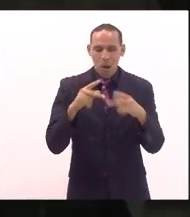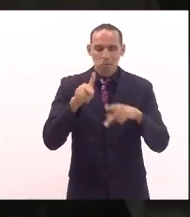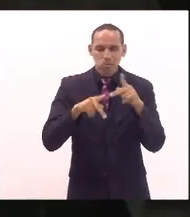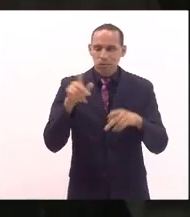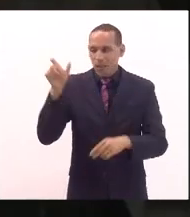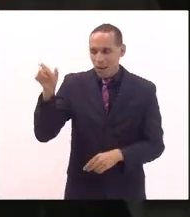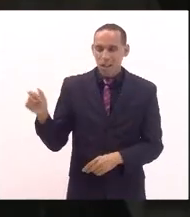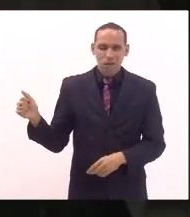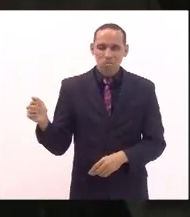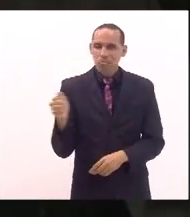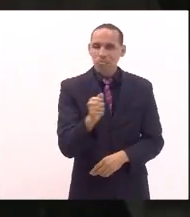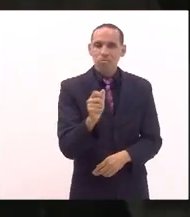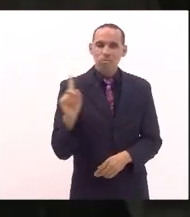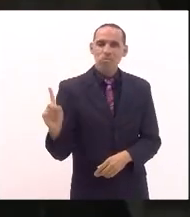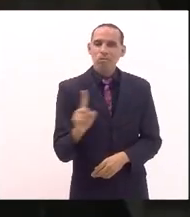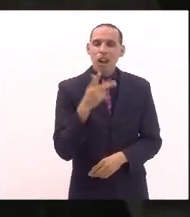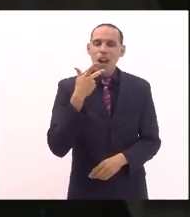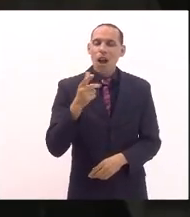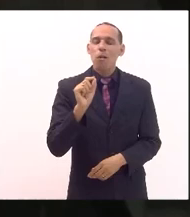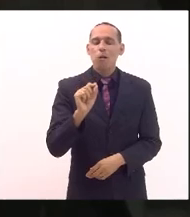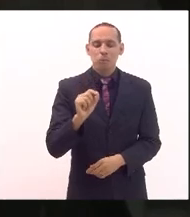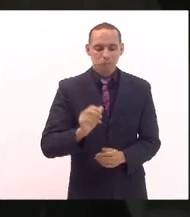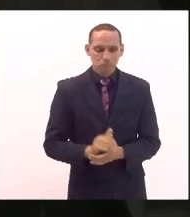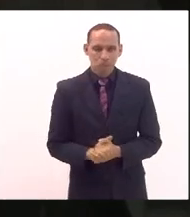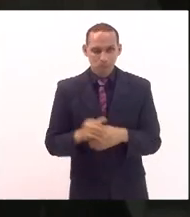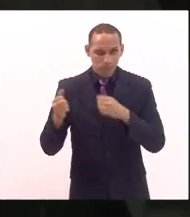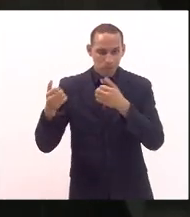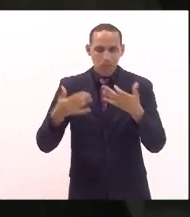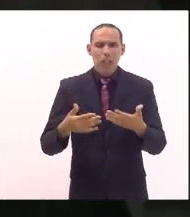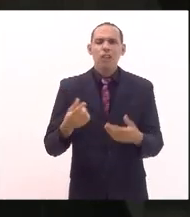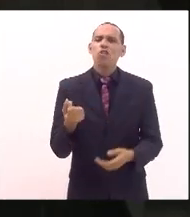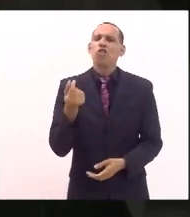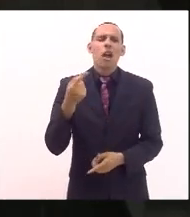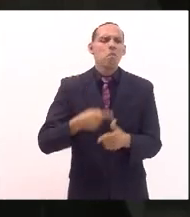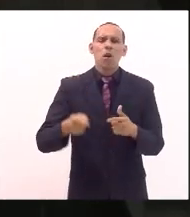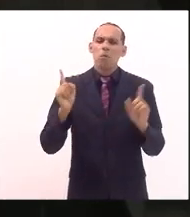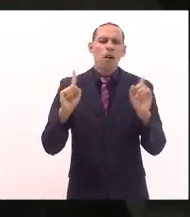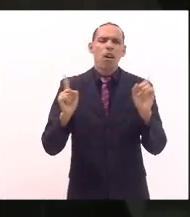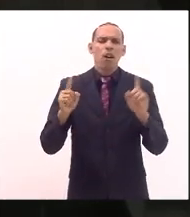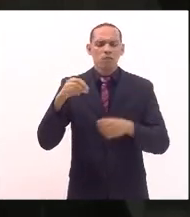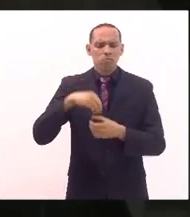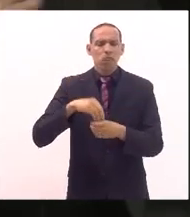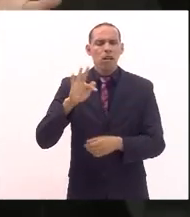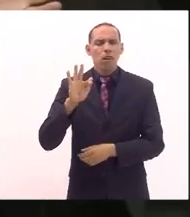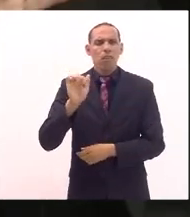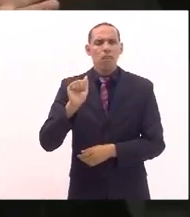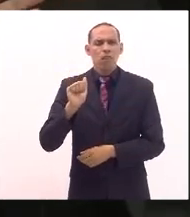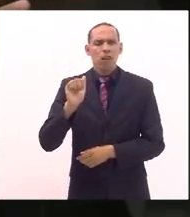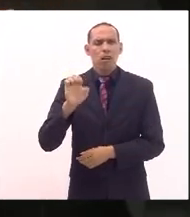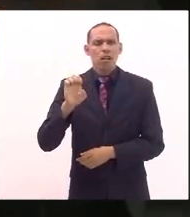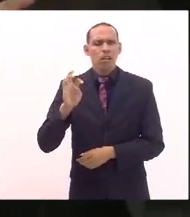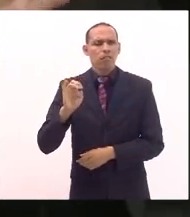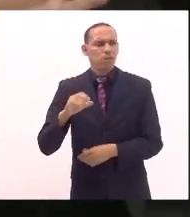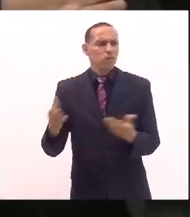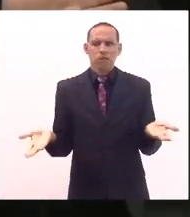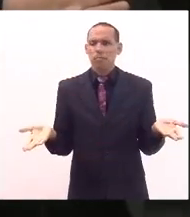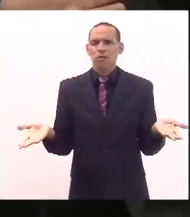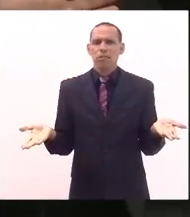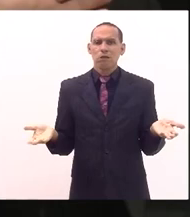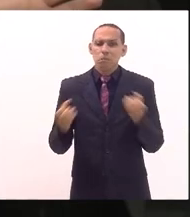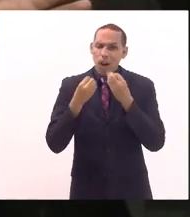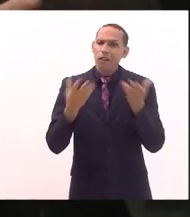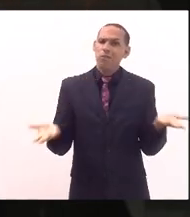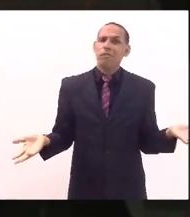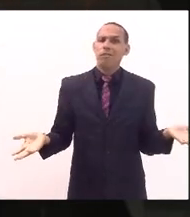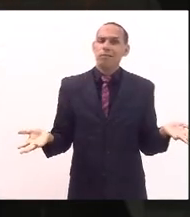chamou atenção ele falou assim dinheiro não é problema na FAETEC fora isso é uma boa